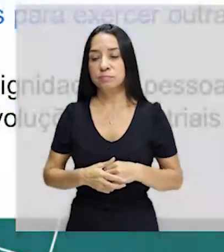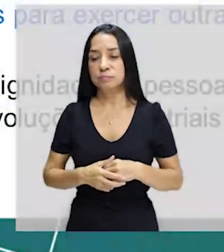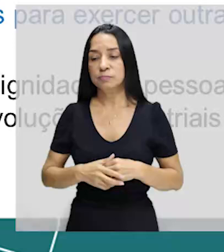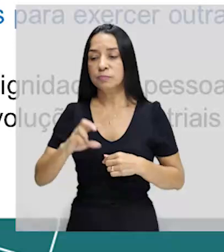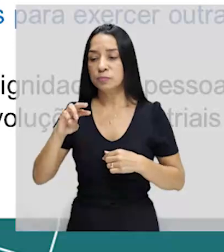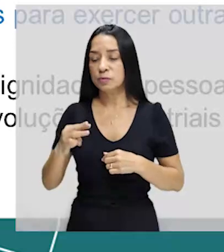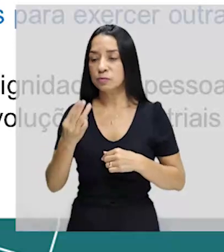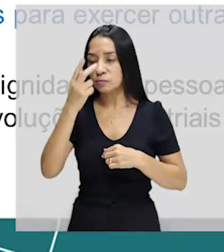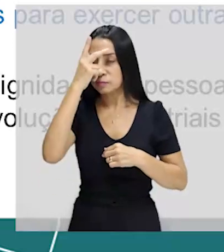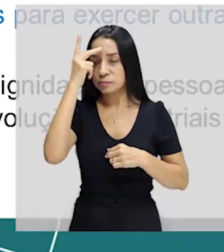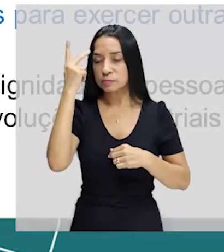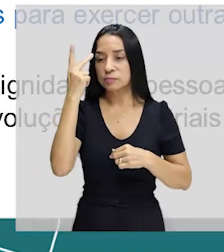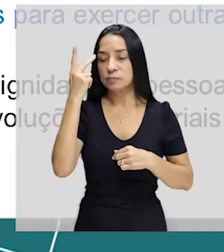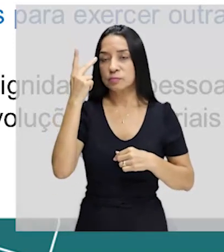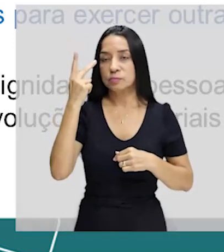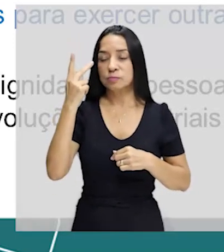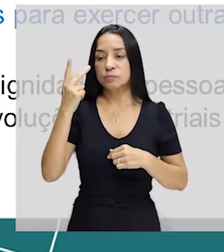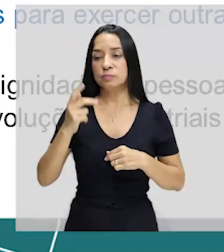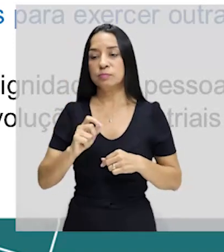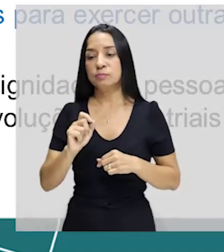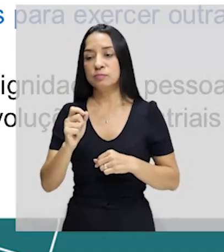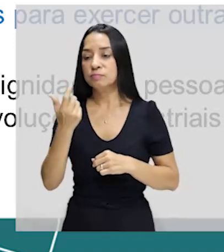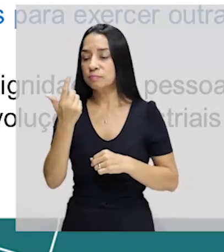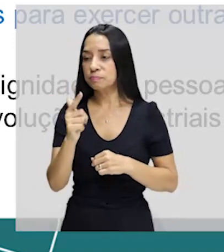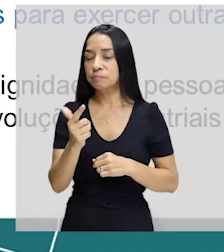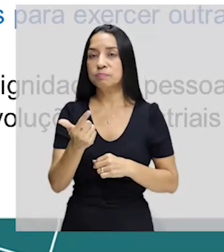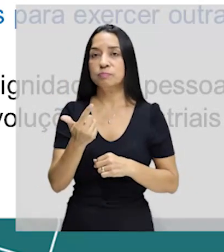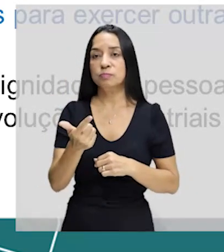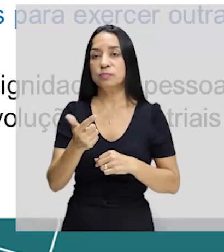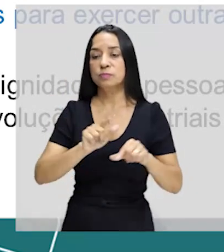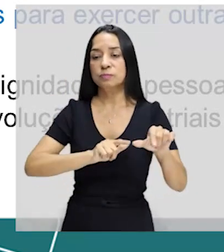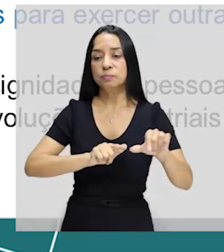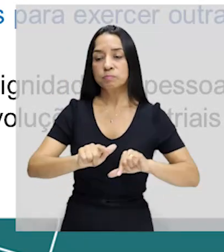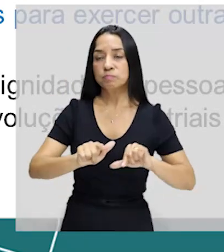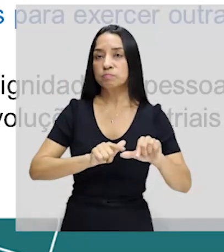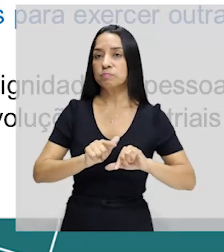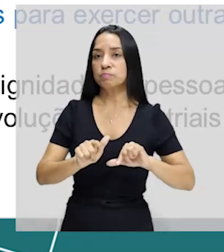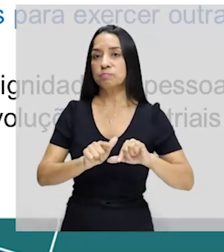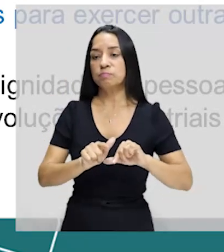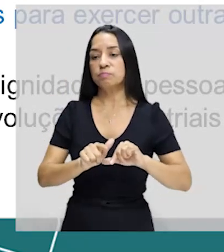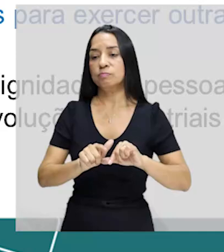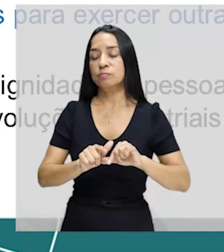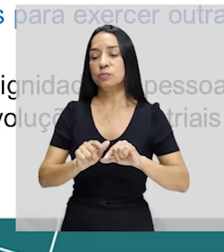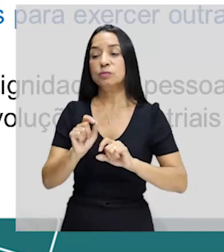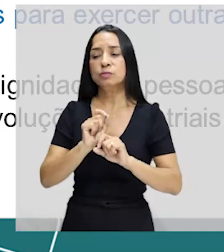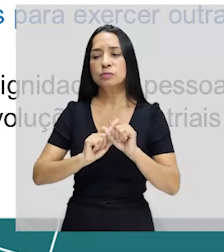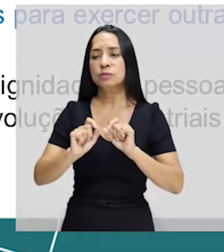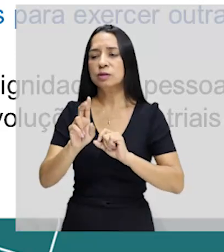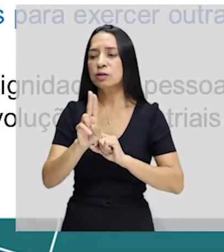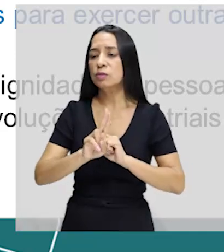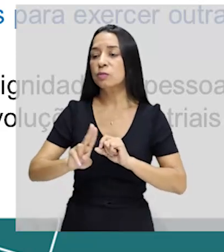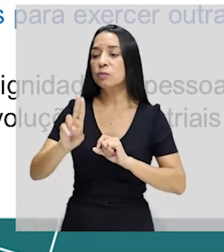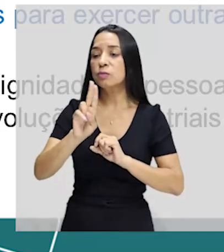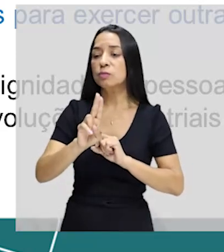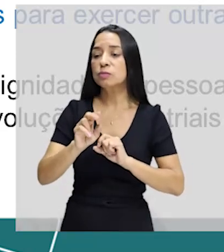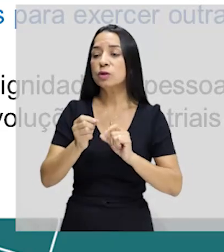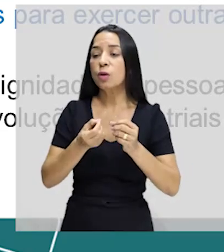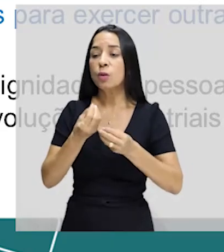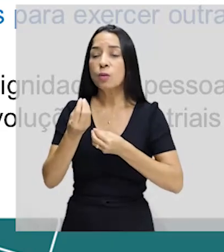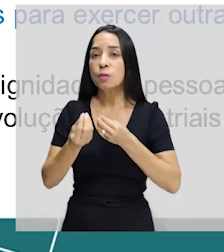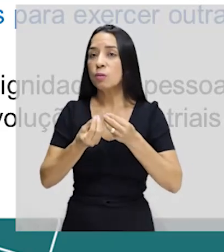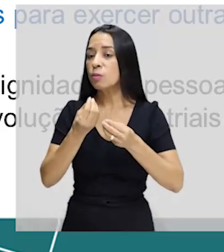Esses milhões de brasileiros que não têm um trabalho que sirva como uma espécie de um